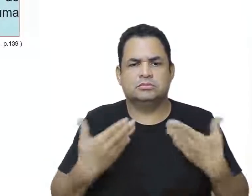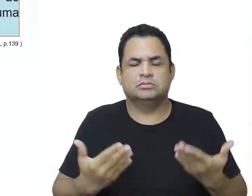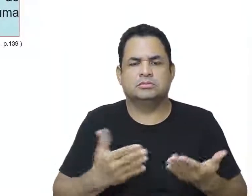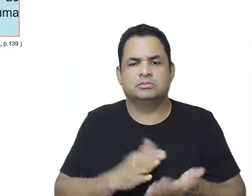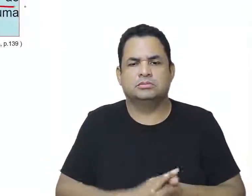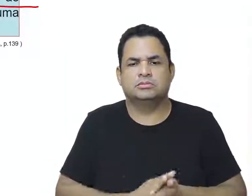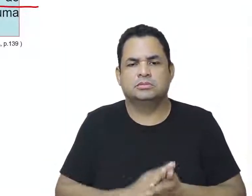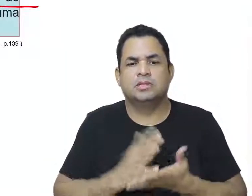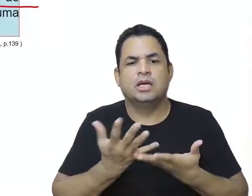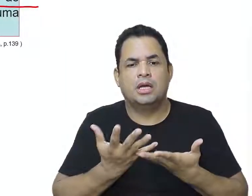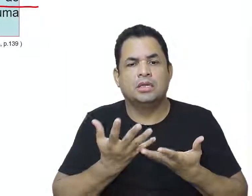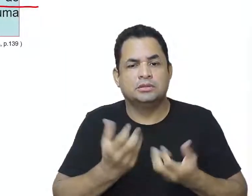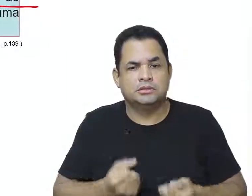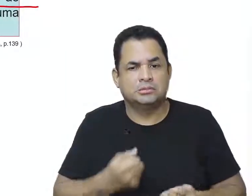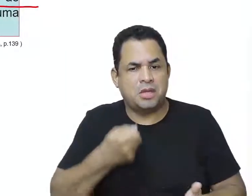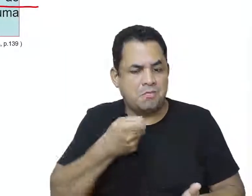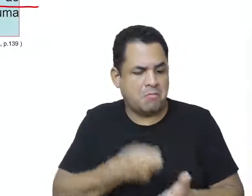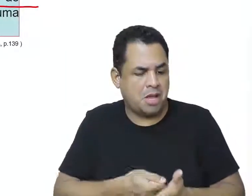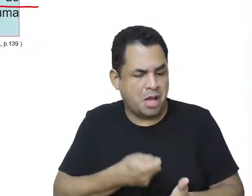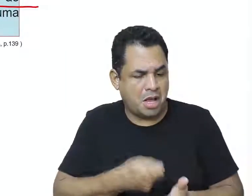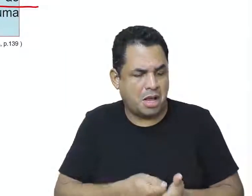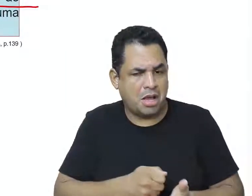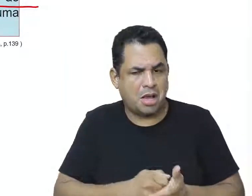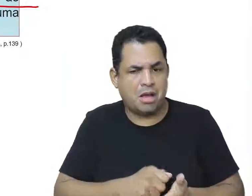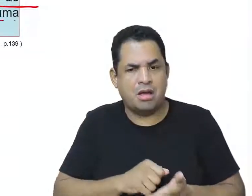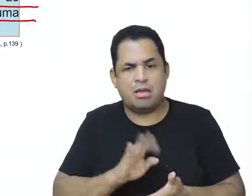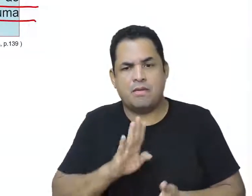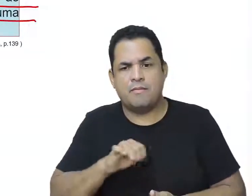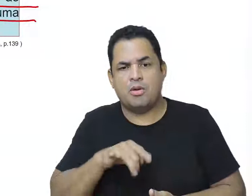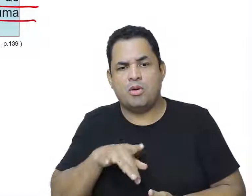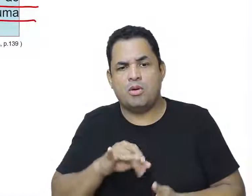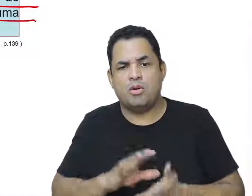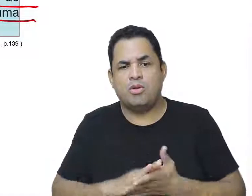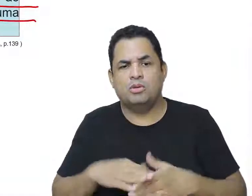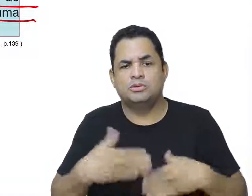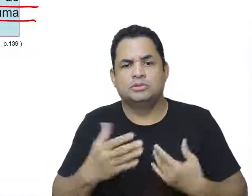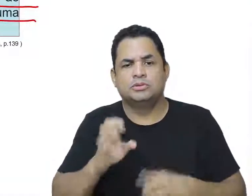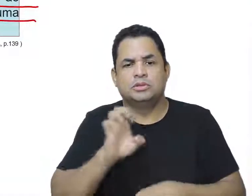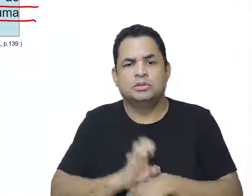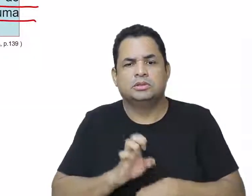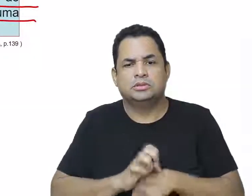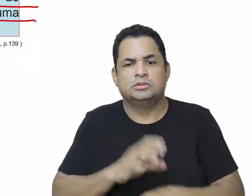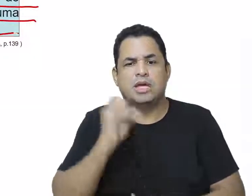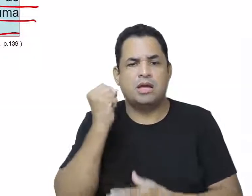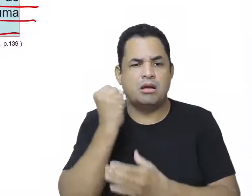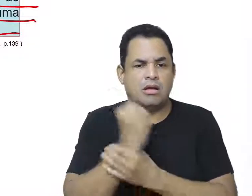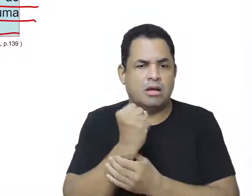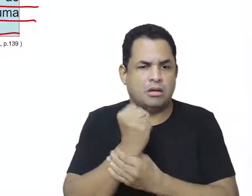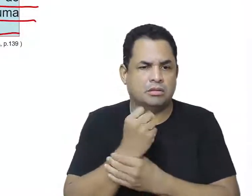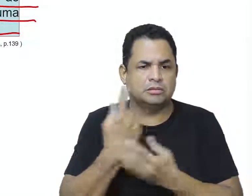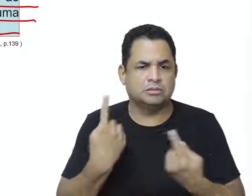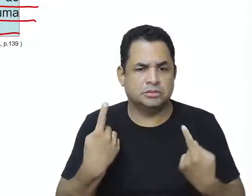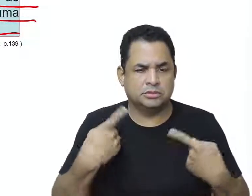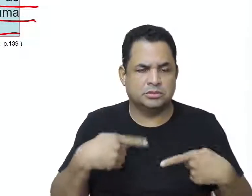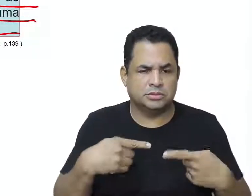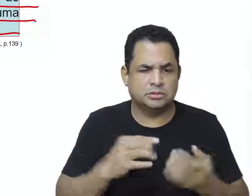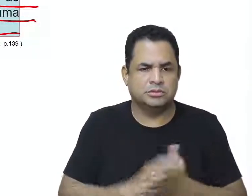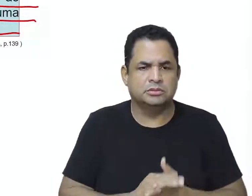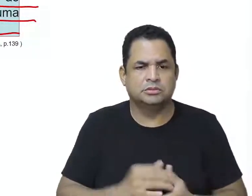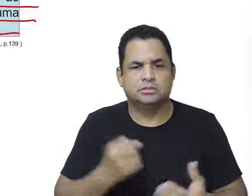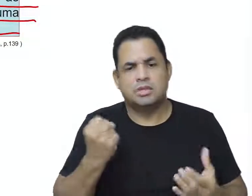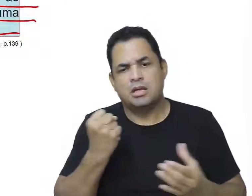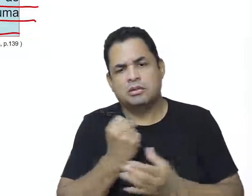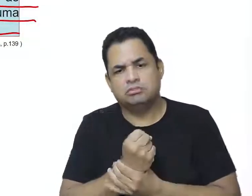gente aceita pagar os impostos ao Estado, na condição de que este garanta uma contrapartida, que é